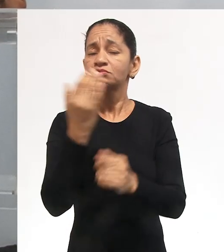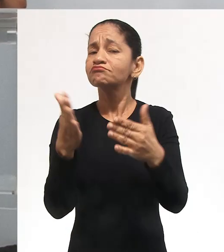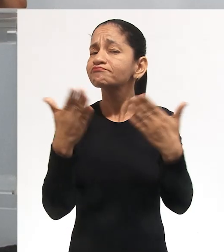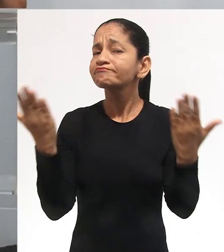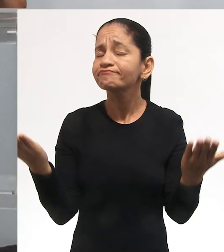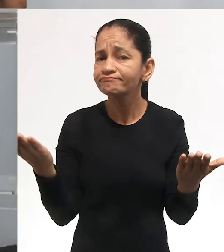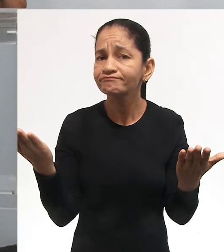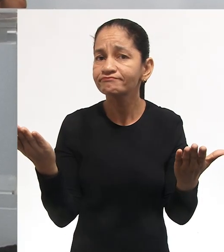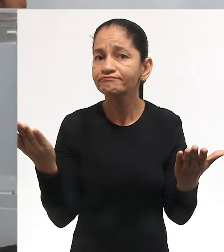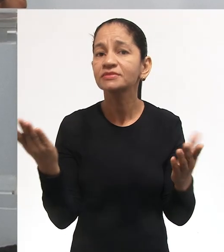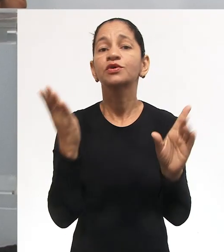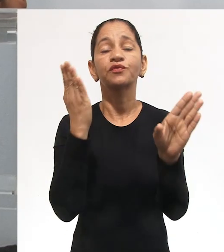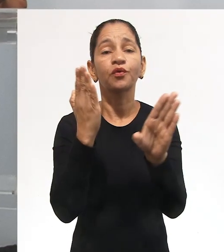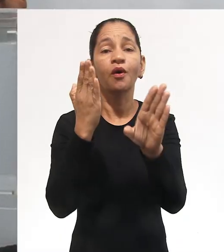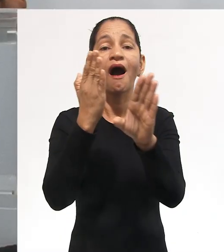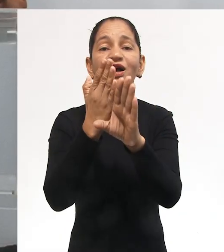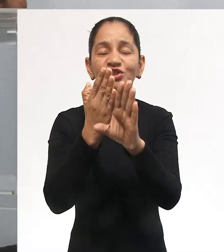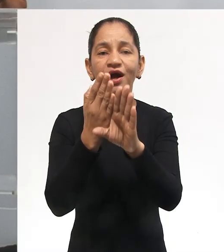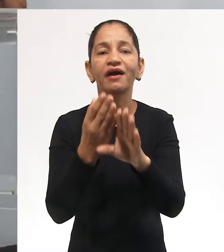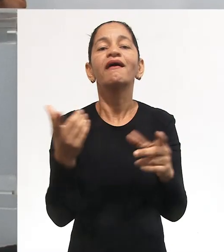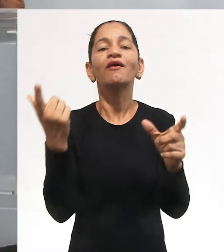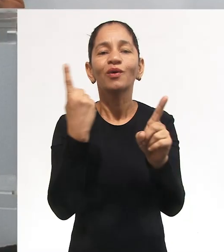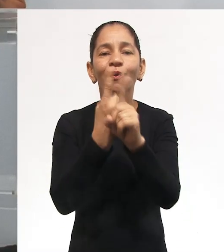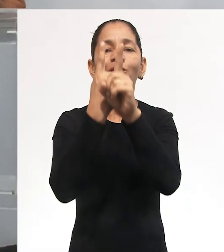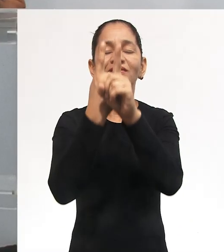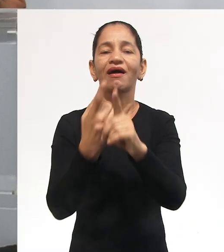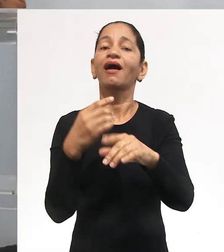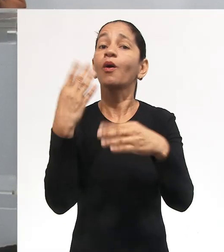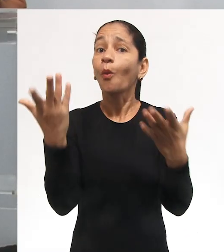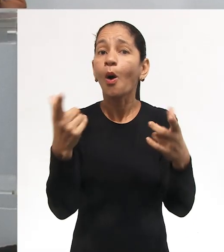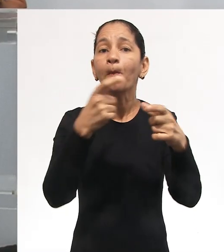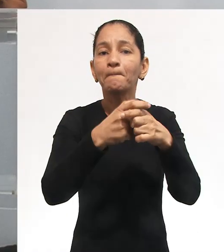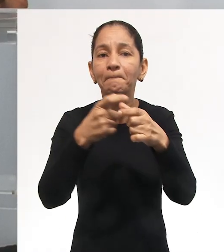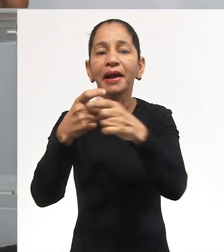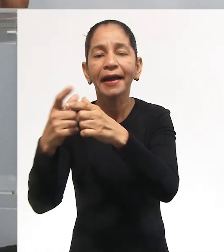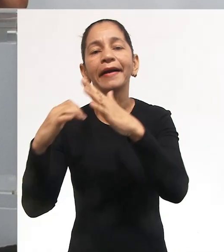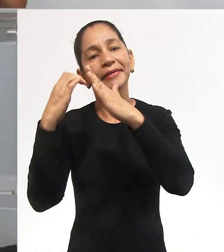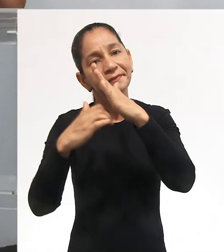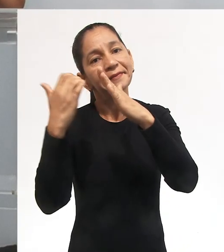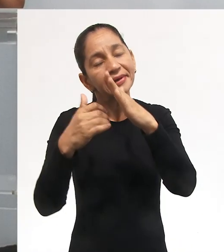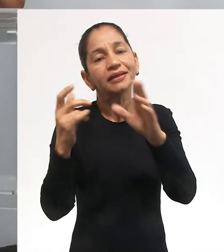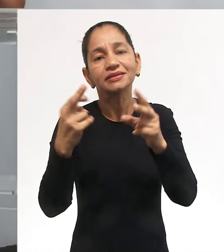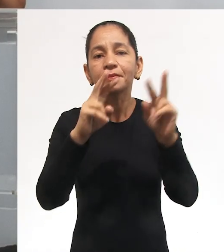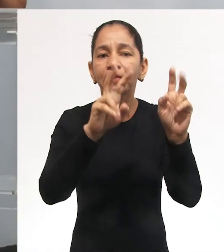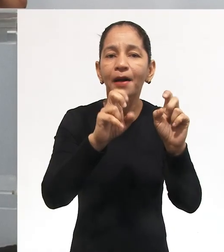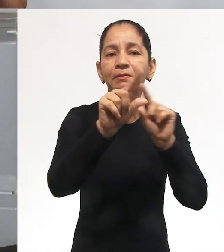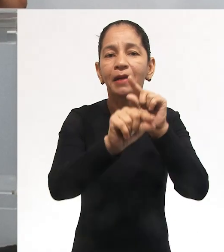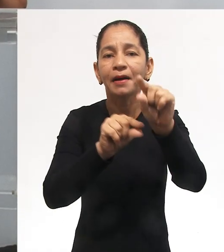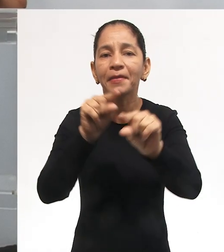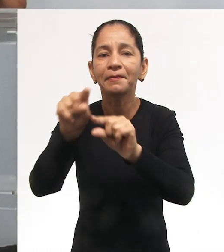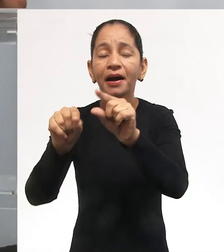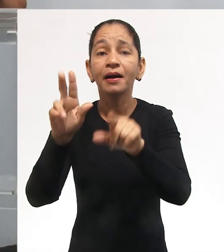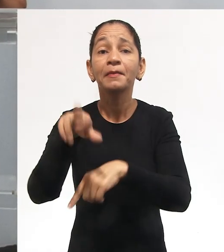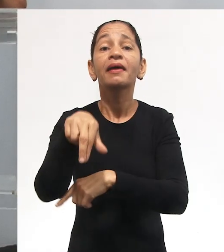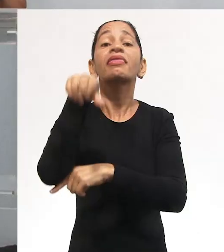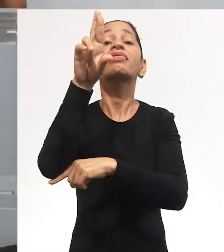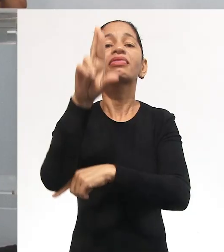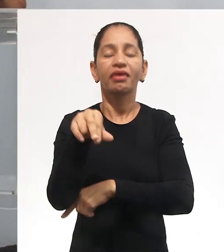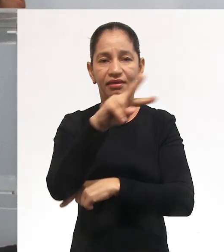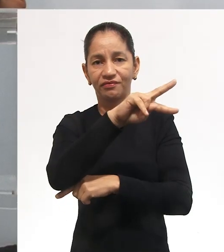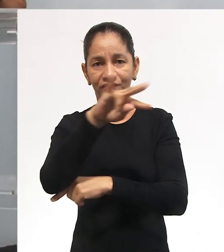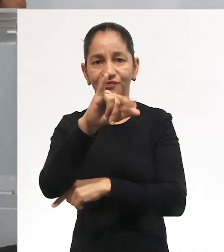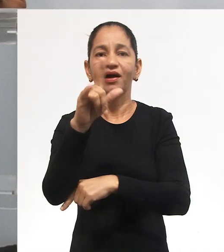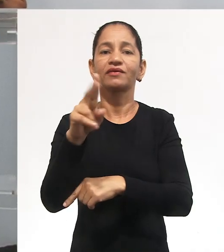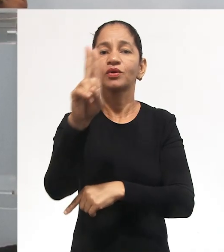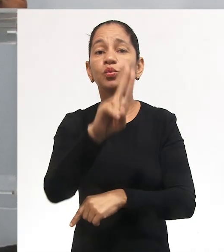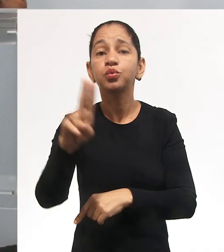amostra, ela vai se dar no âmbito dessas micro e pequenas empresas. Tá? Mas, porém, você precisa dizer quem vai participar